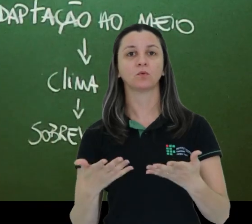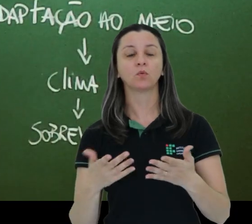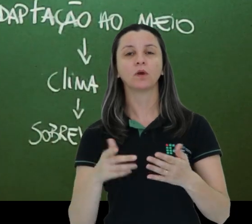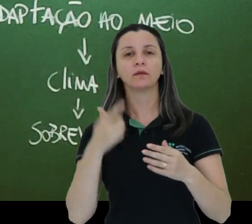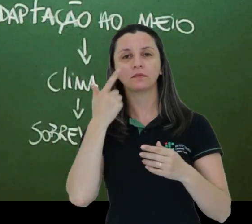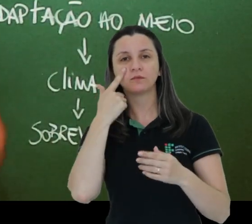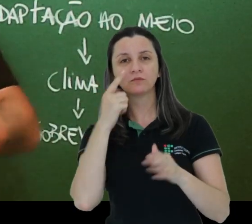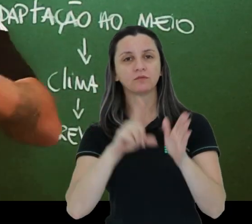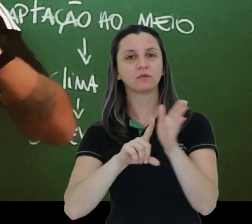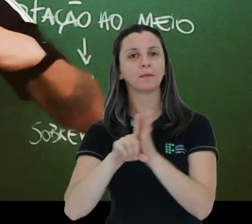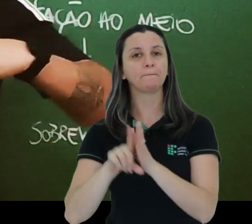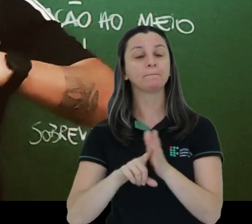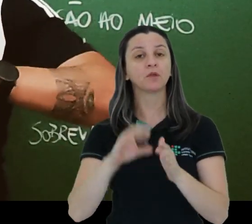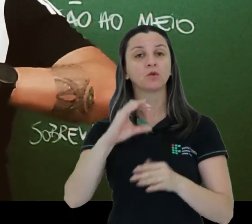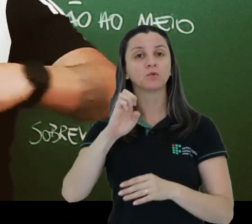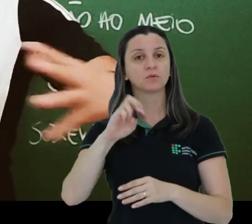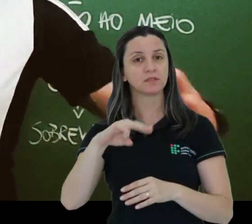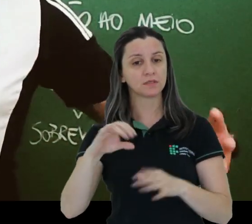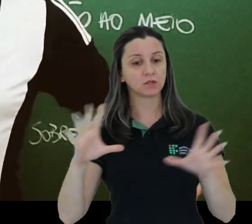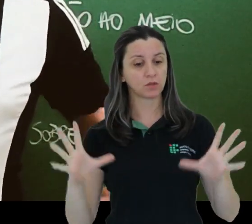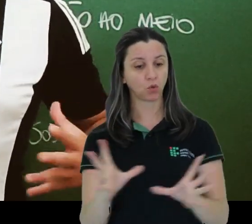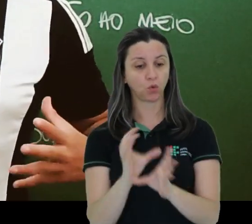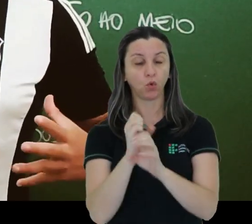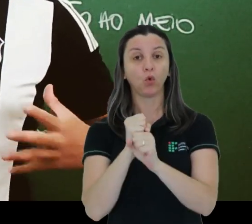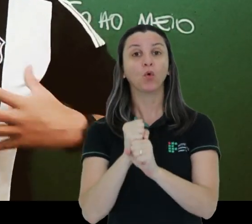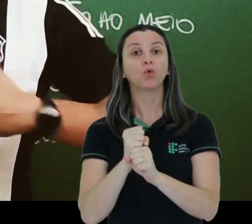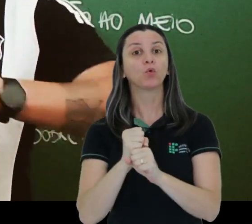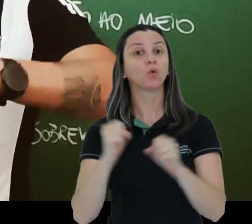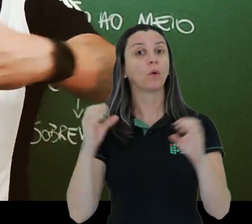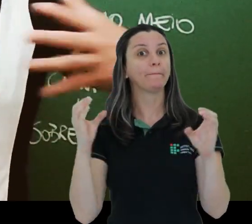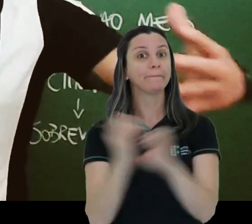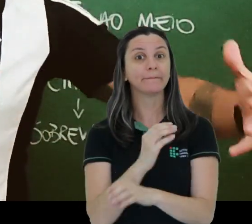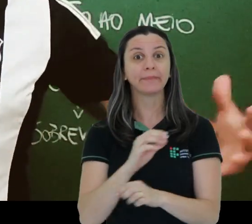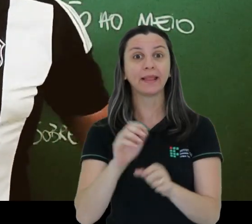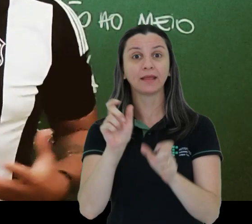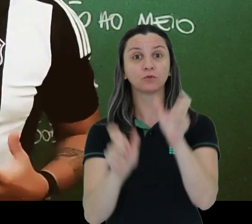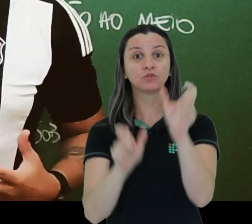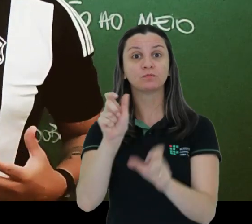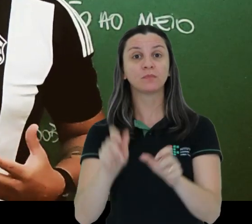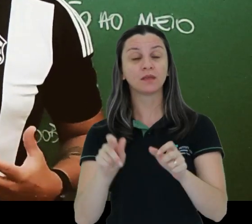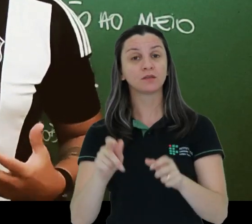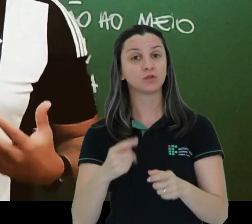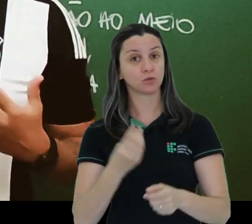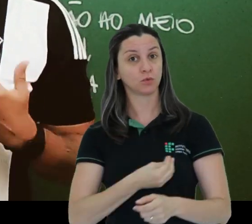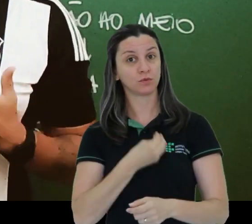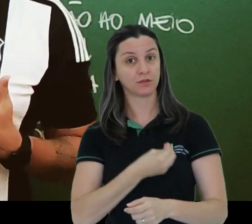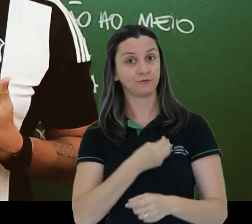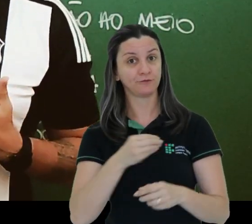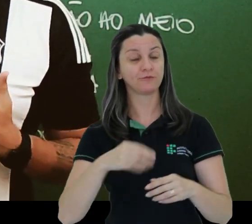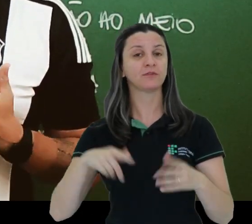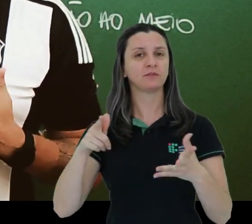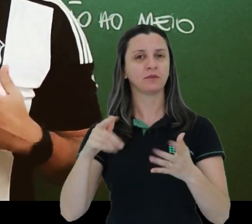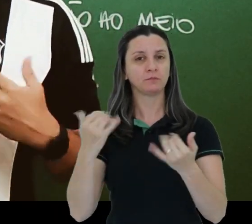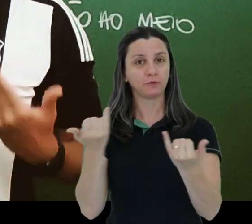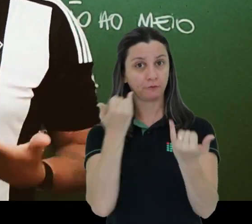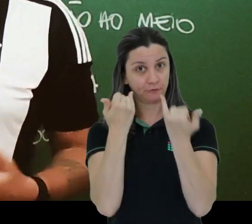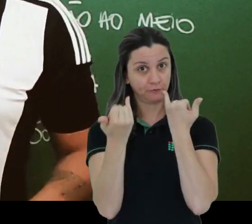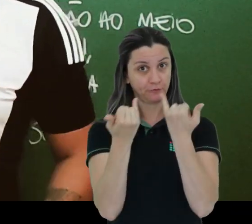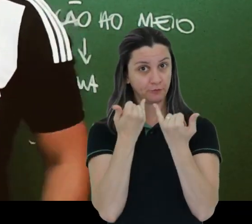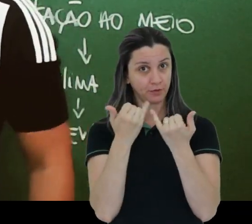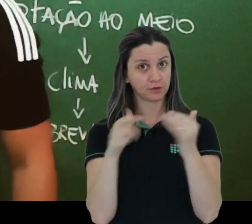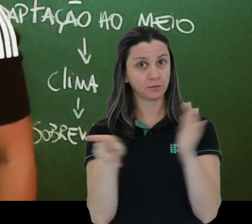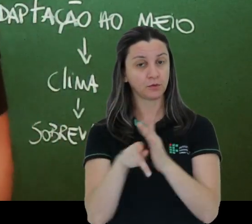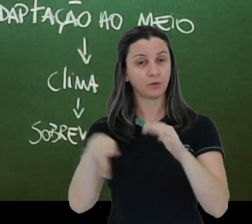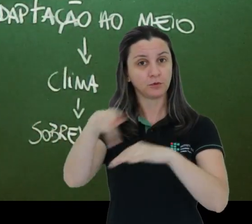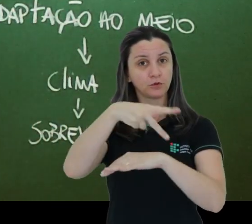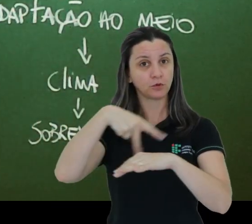Quando a gente tem um censo, a gente tem ali o total de habitantes. E esse total de habitantes vai dar para nós a